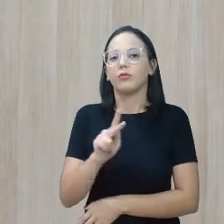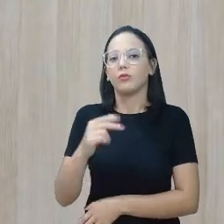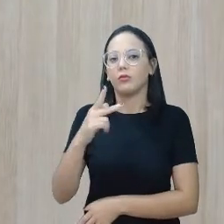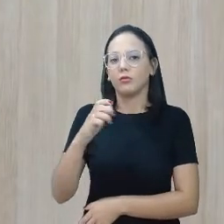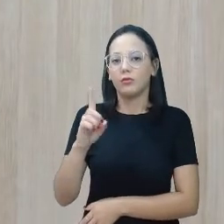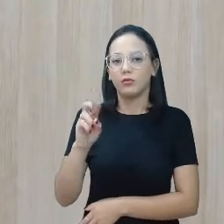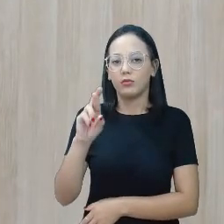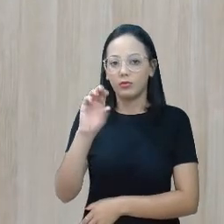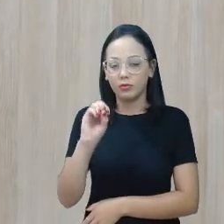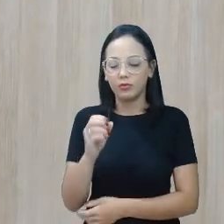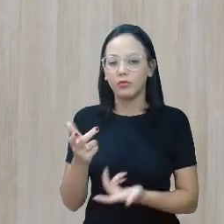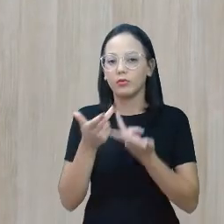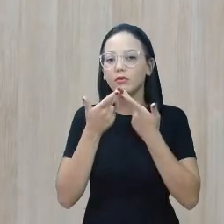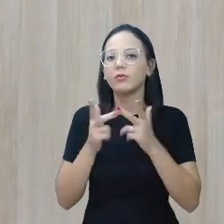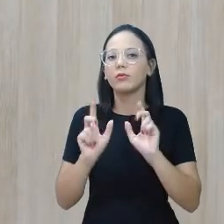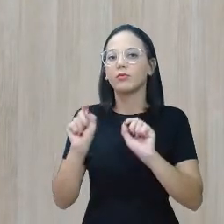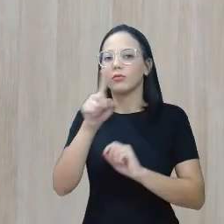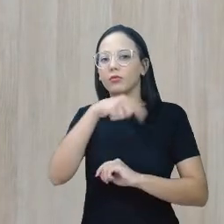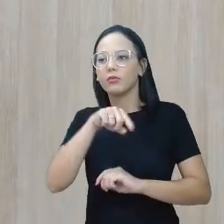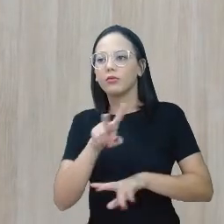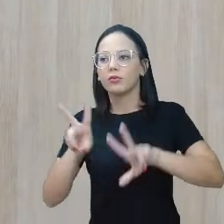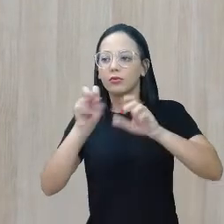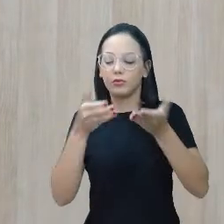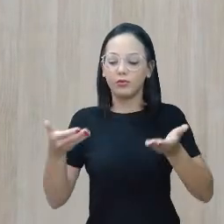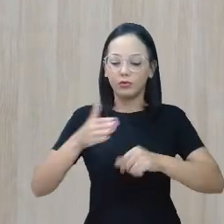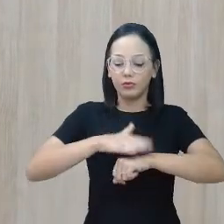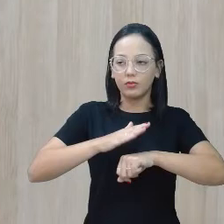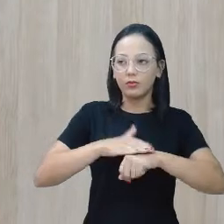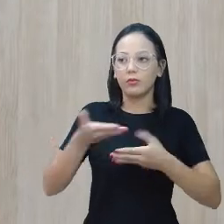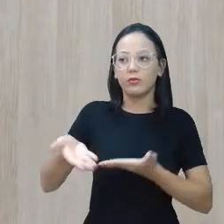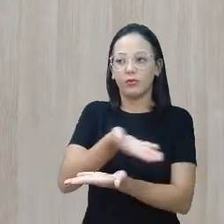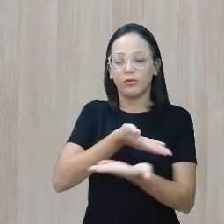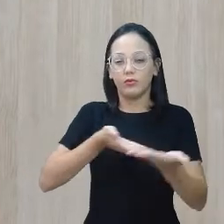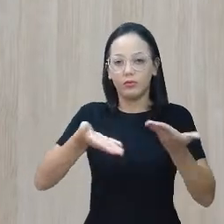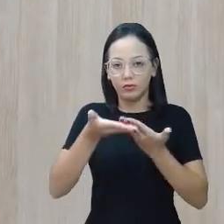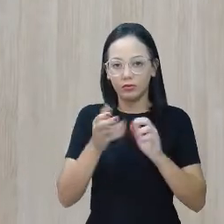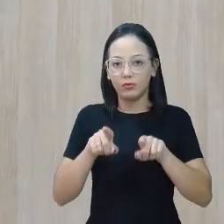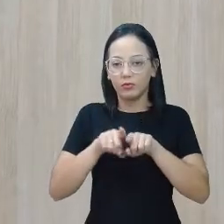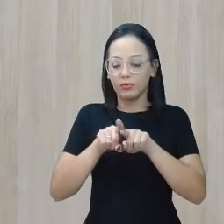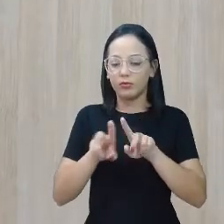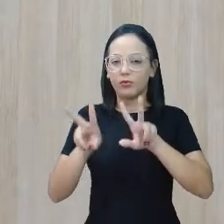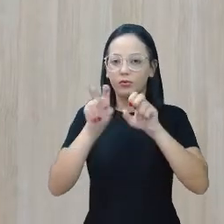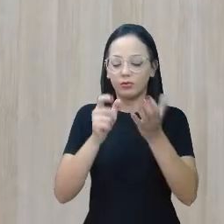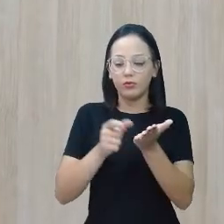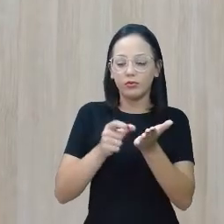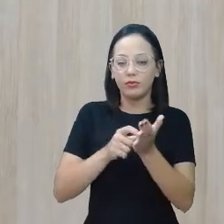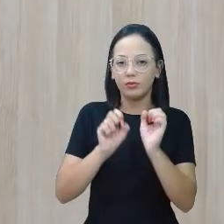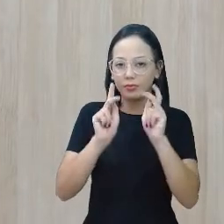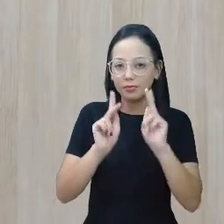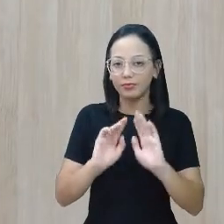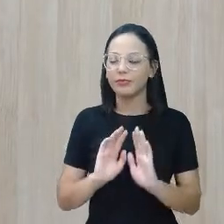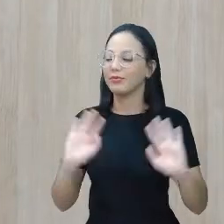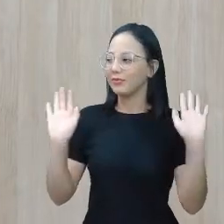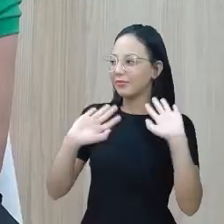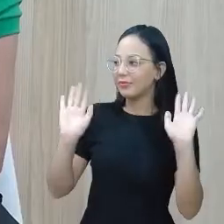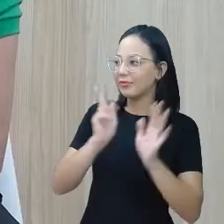Pedro. Ele vai falar um pouquinho com você sobre esse momento de interatividade e sobre o aplicativo, tá certo? Oi,